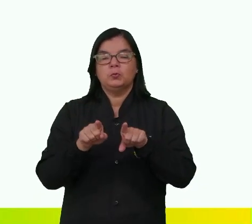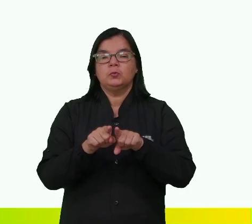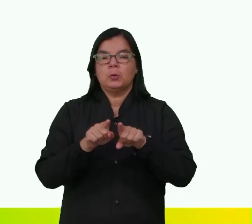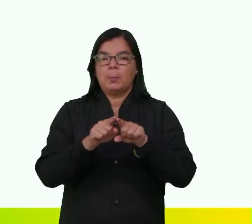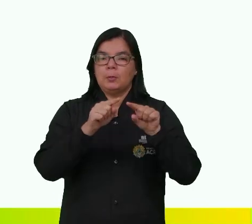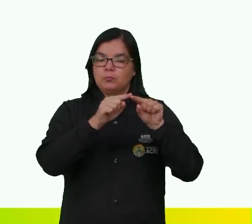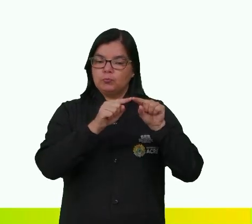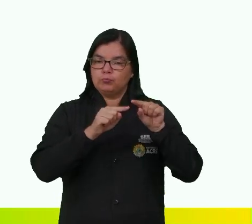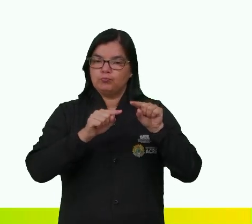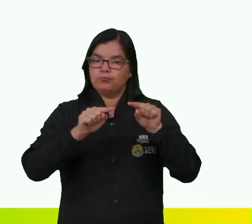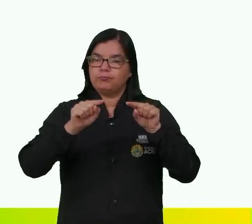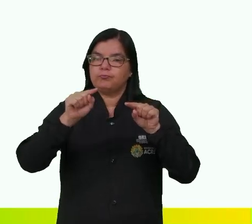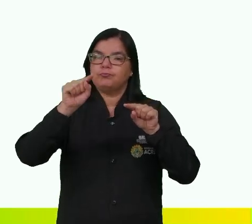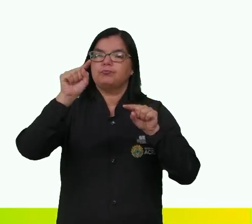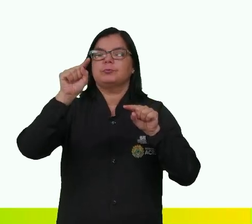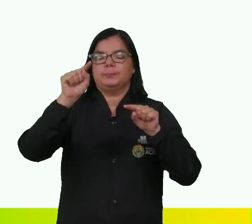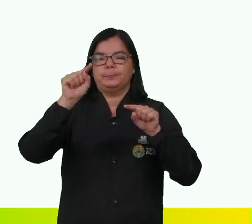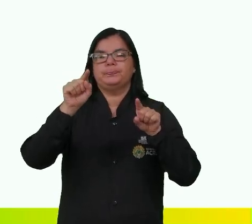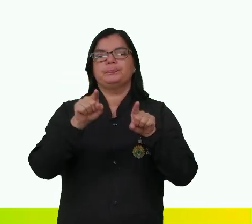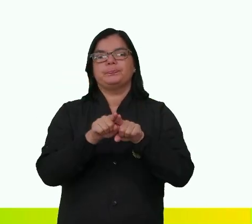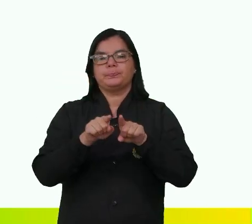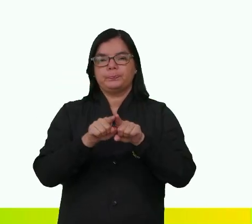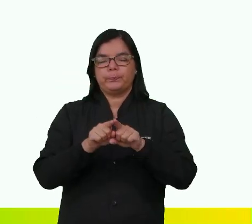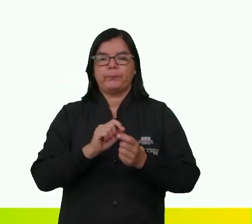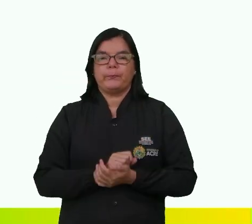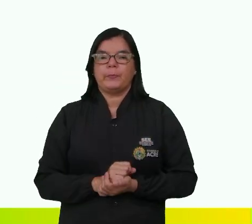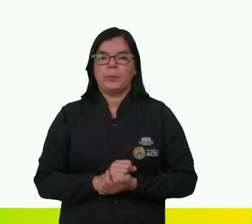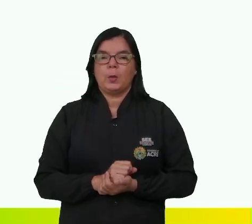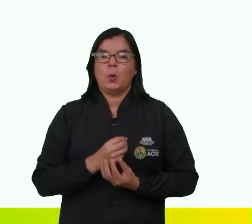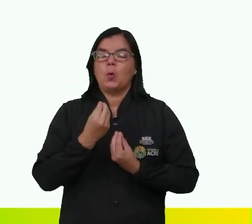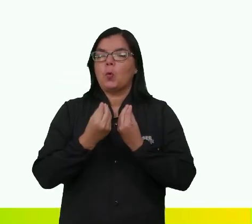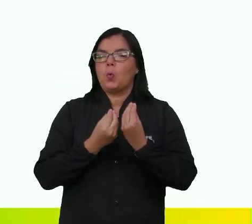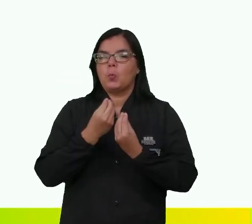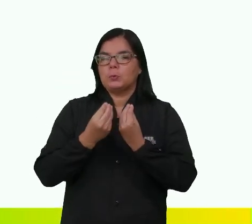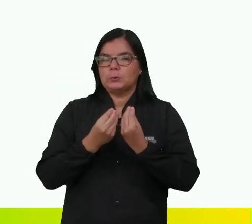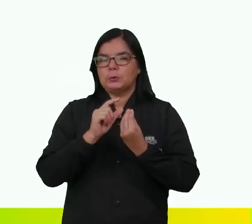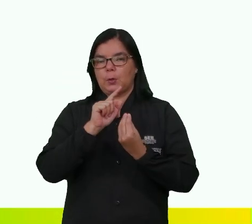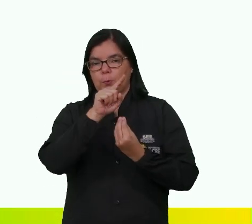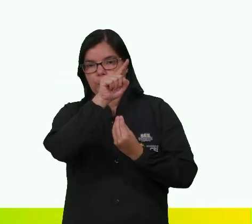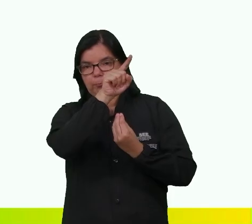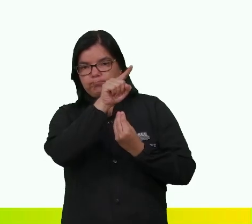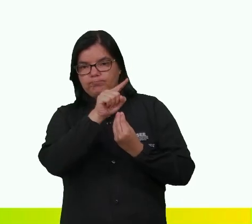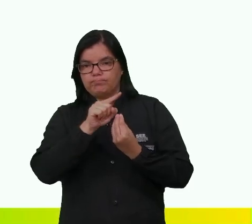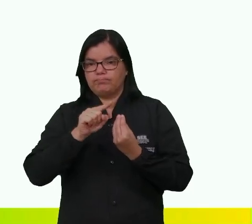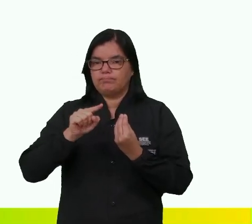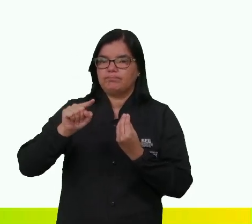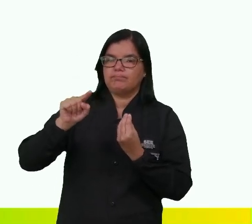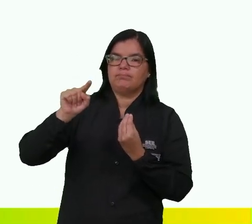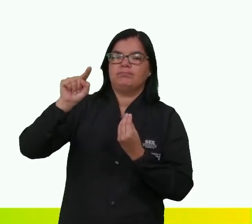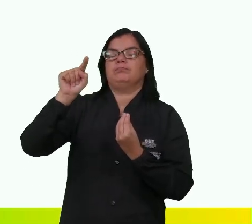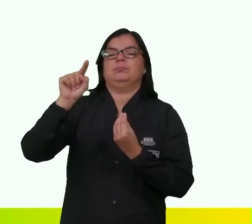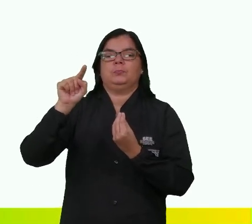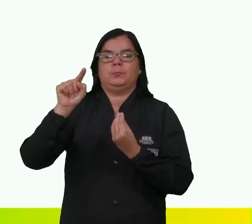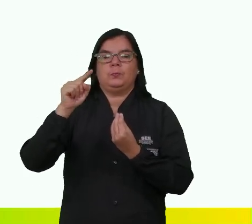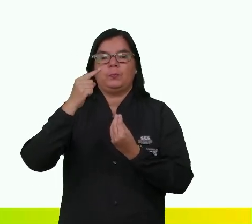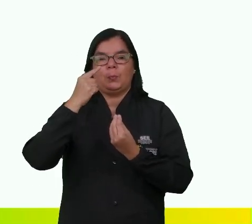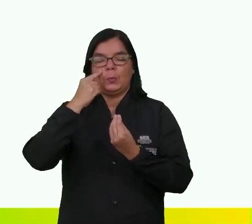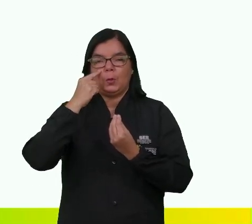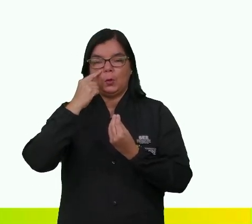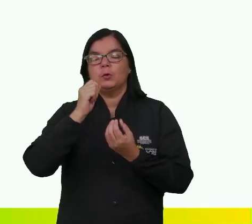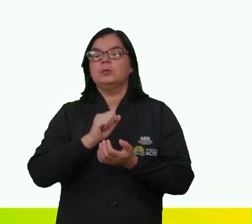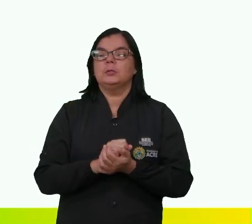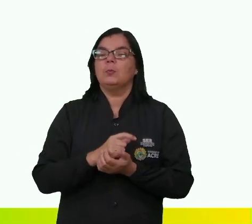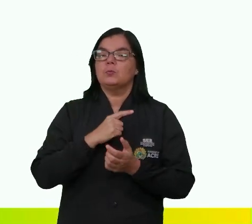ser modelado por uma função quadrática. Aqui é como se nós tivéssemos a outra parte aqui, tá? Então aqui nós temos o gráfico da